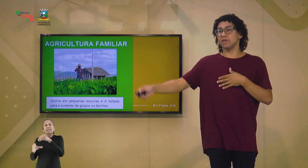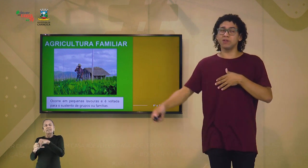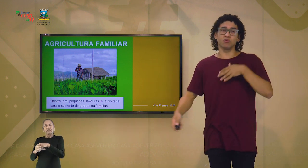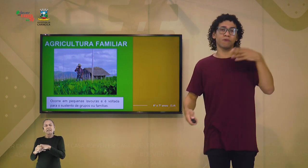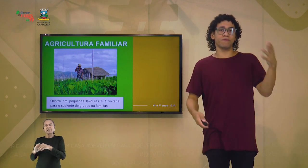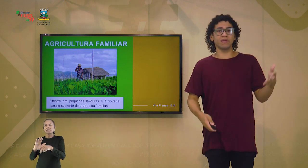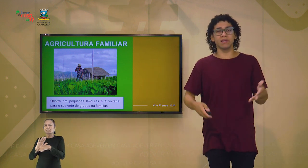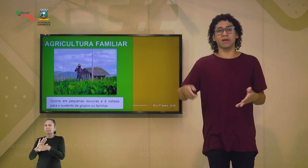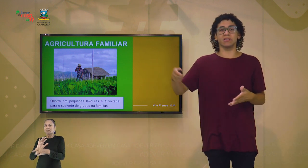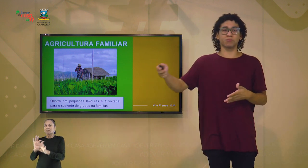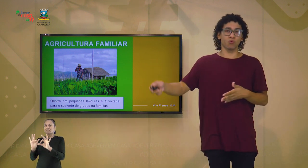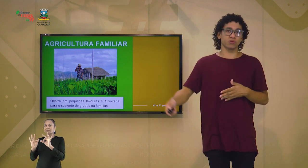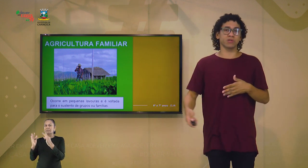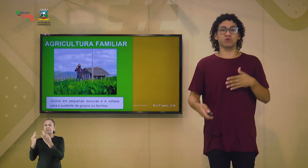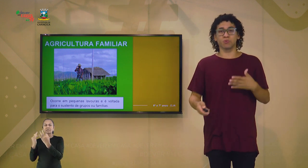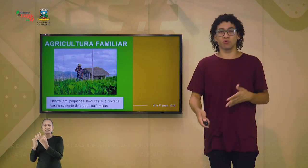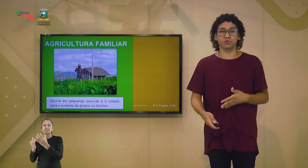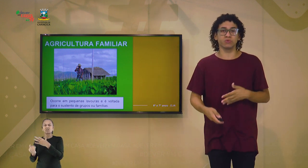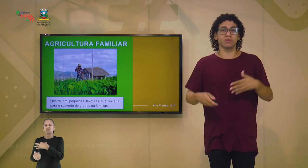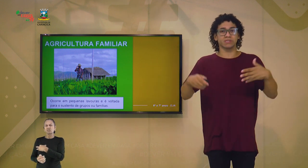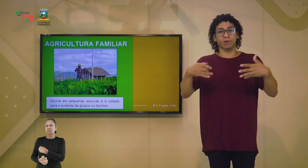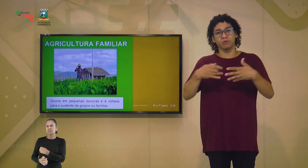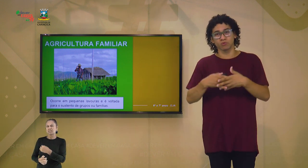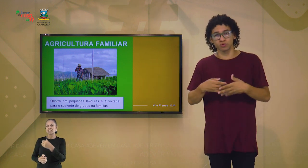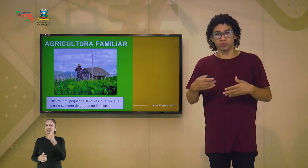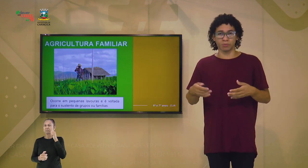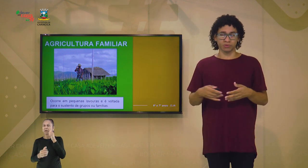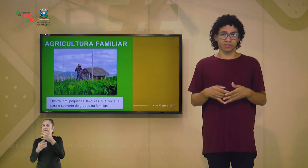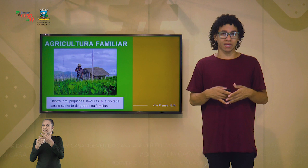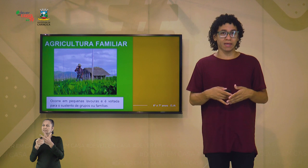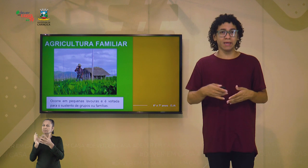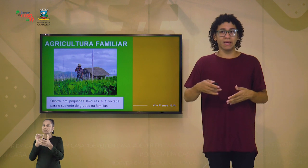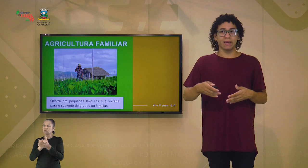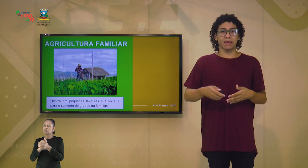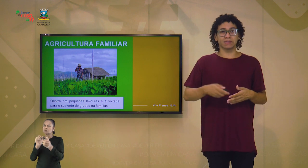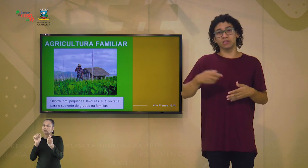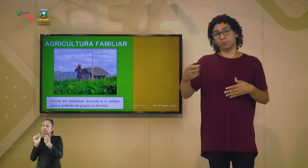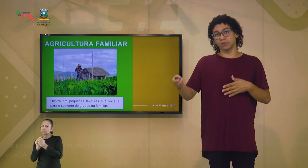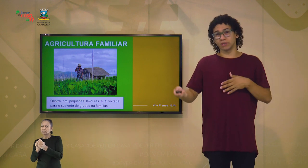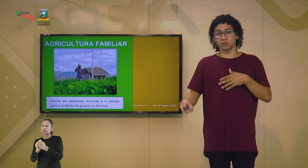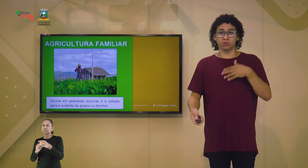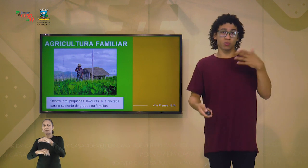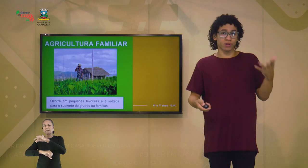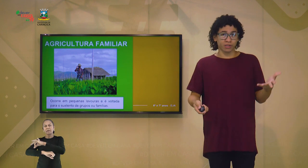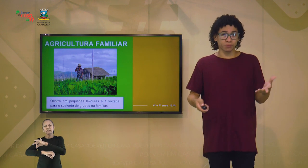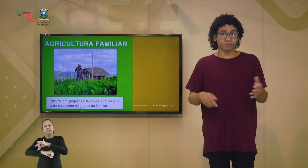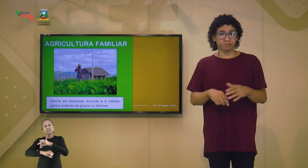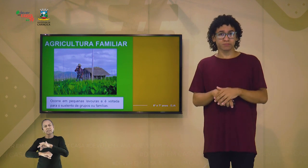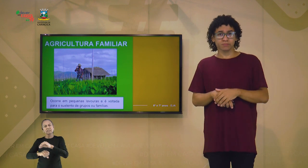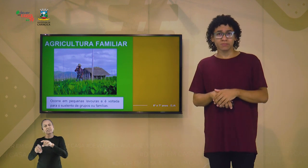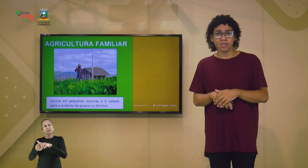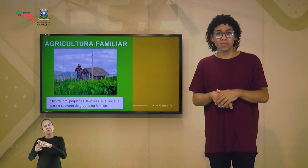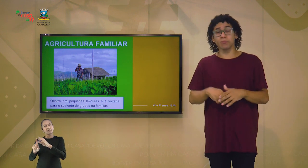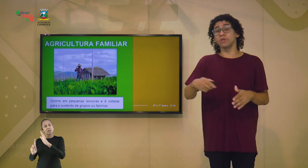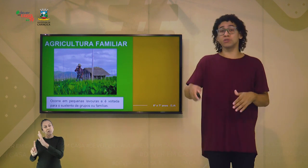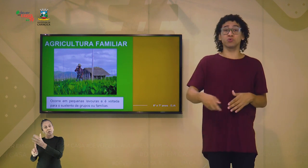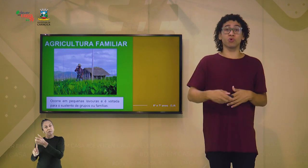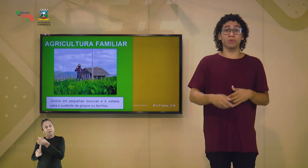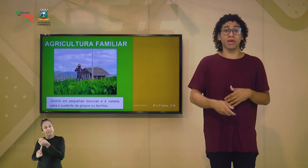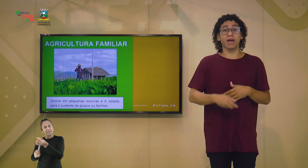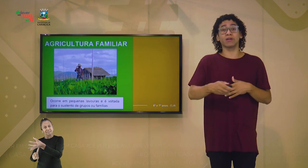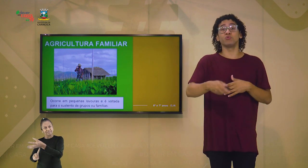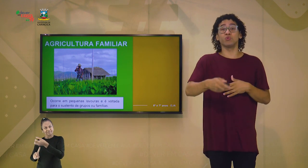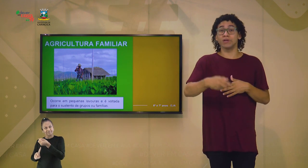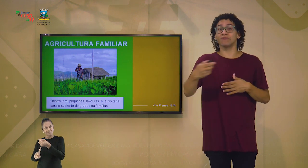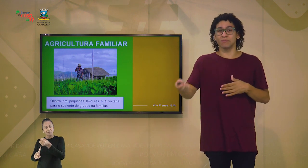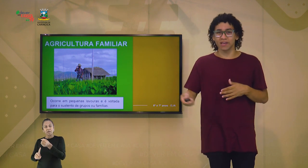é um filho, uma filha, a esposa, o esposo, que eles trabalham em conjunto para poder estar tanto plantando quanto colhendo. E por isso o